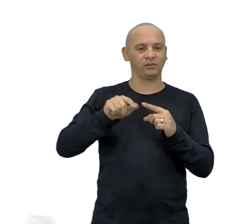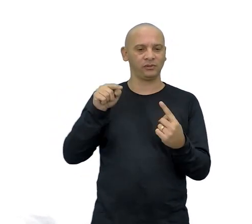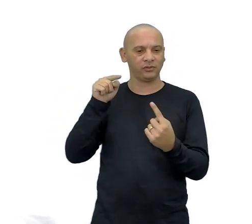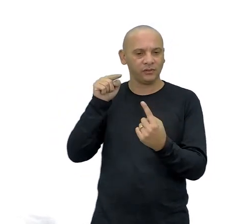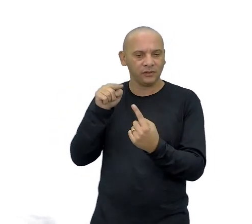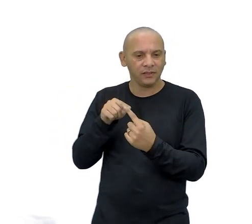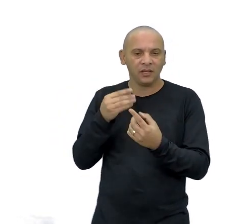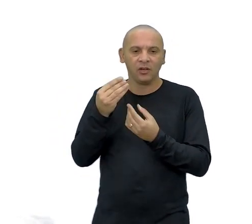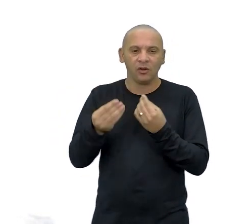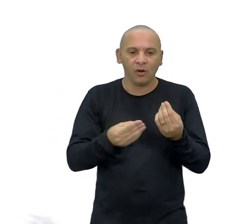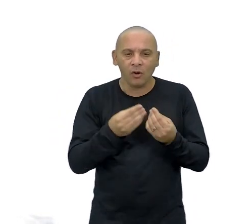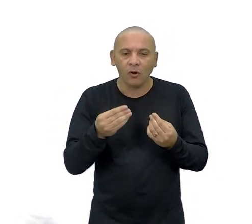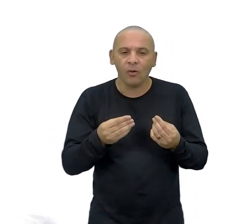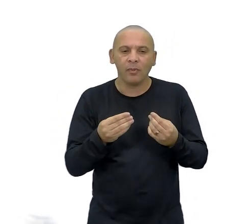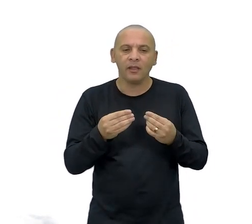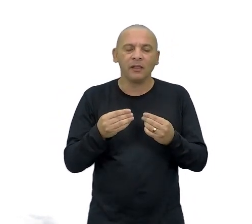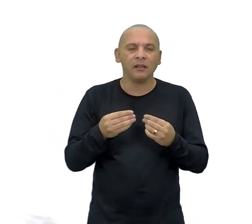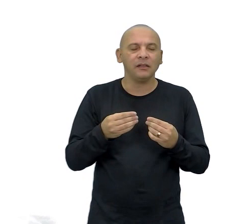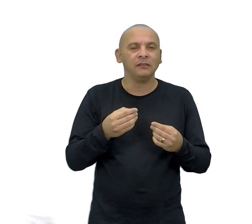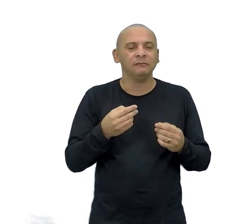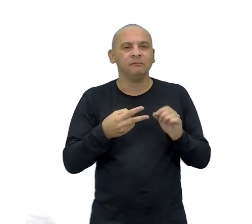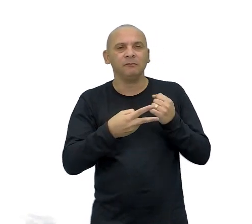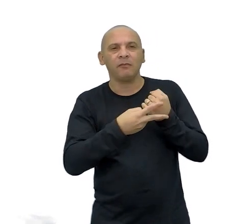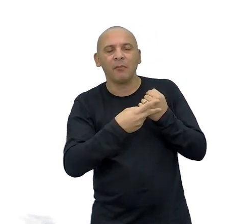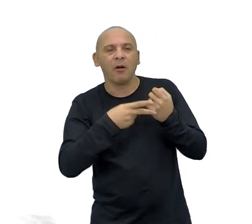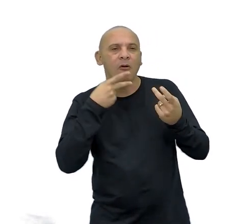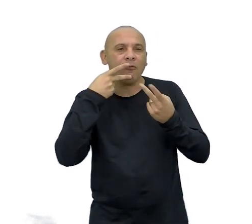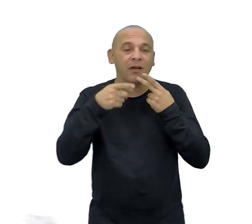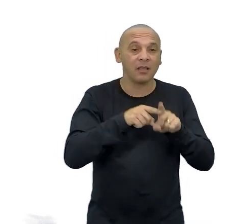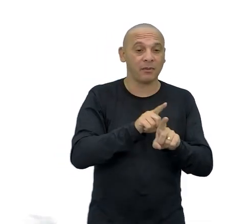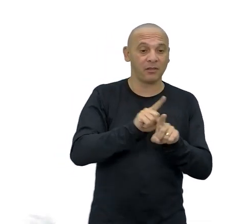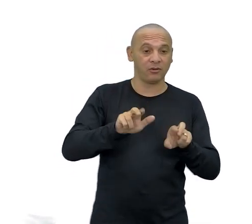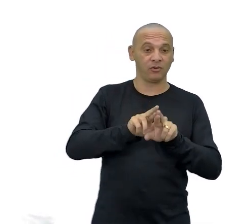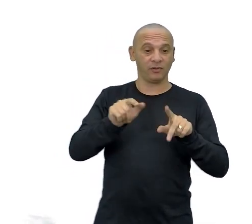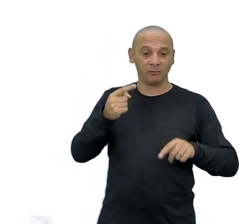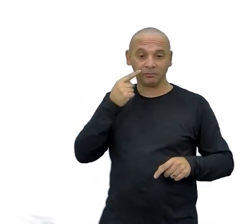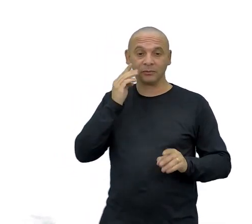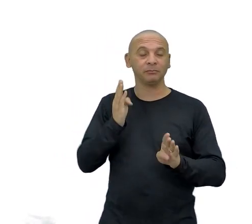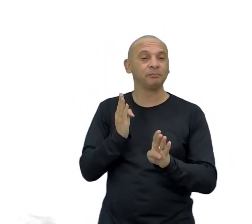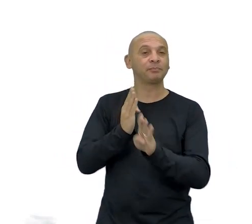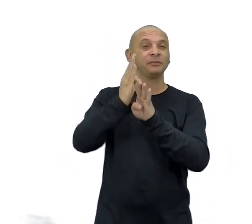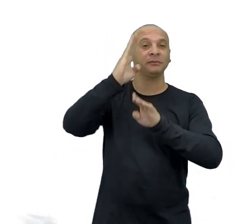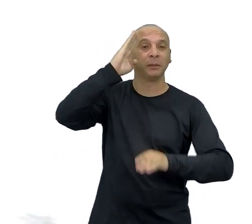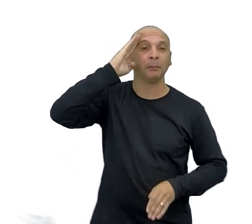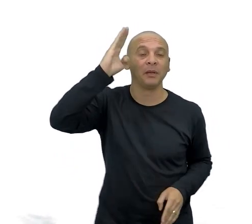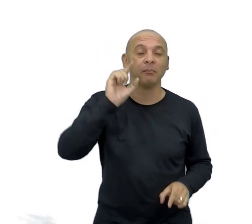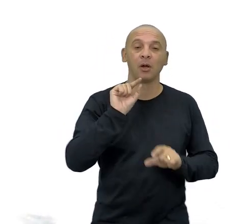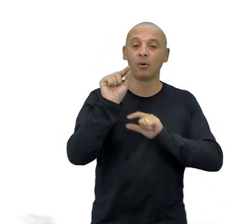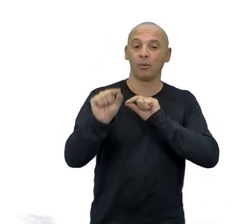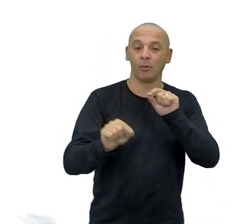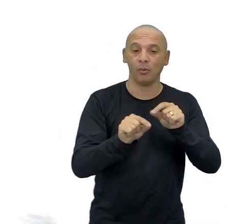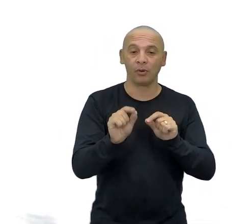que empreguem linguagem verbal e não verbal e identificar a ideia principal,